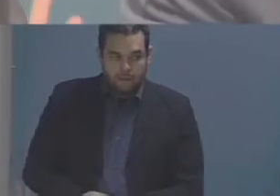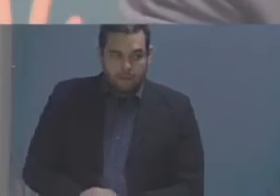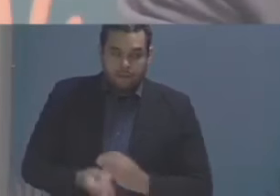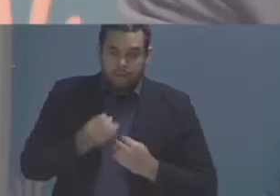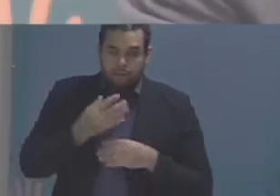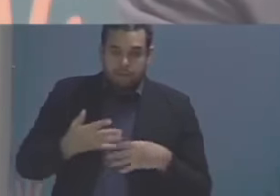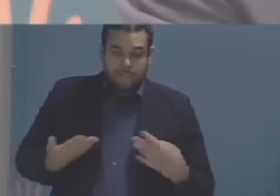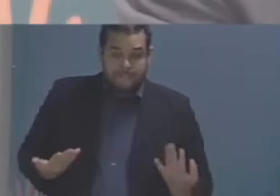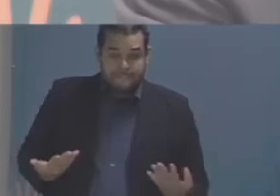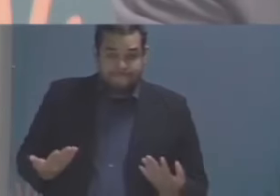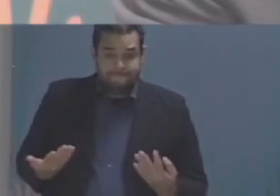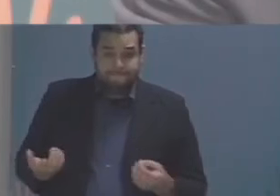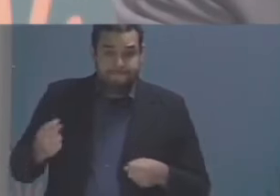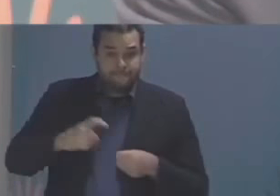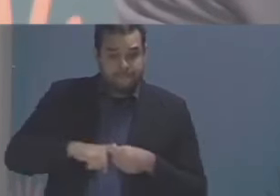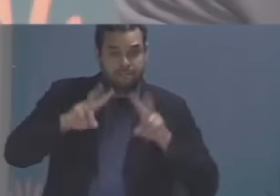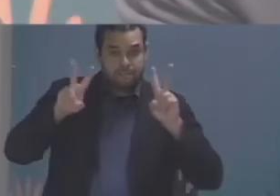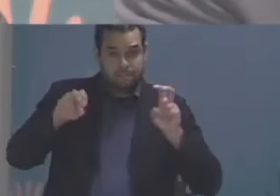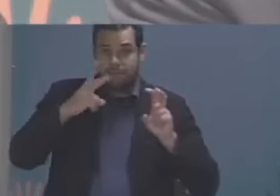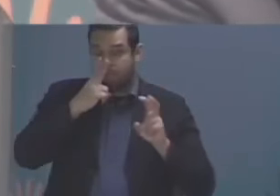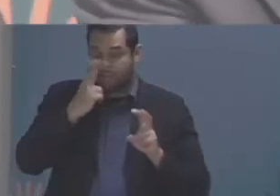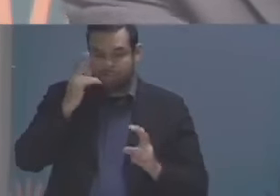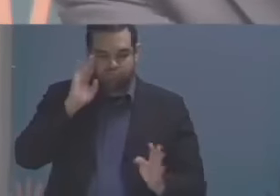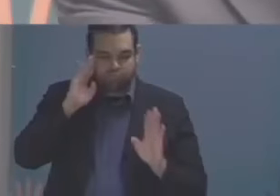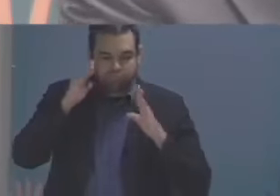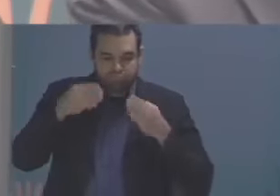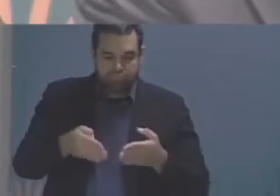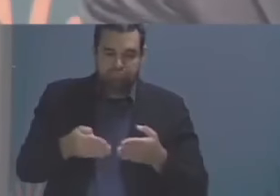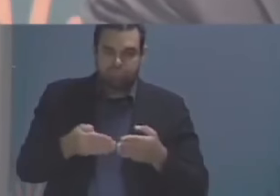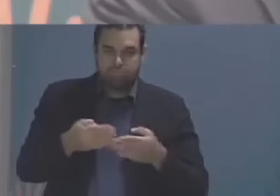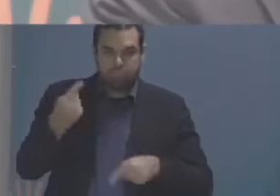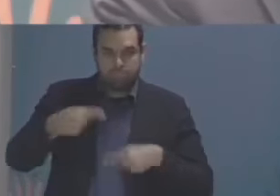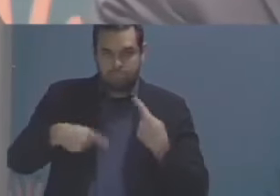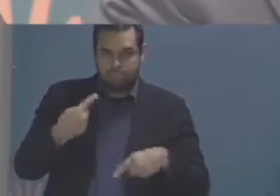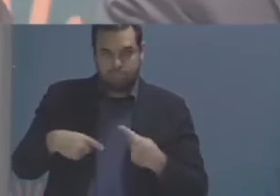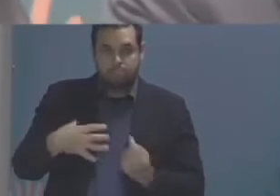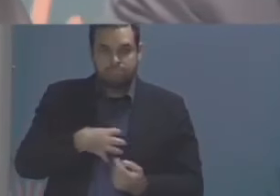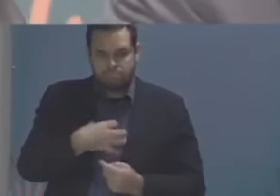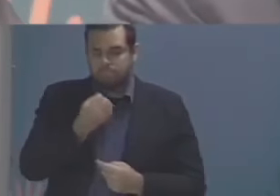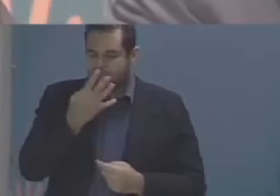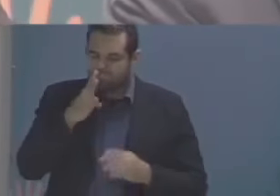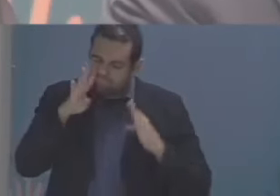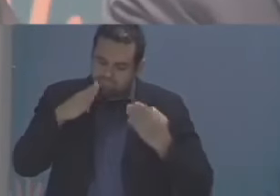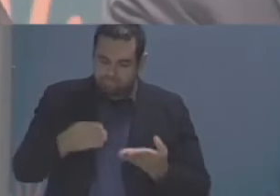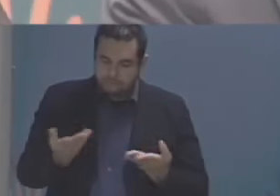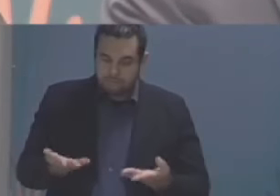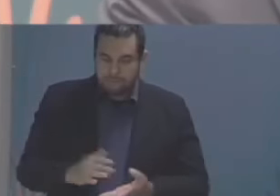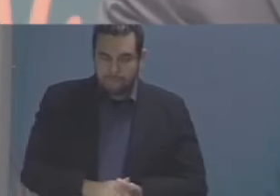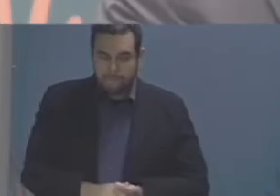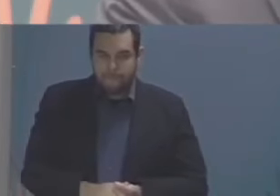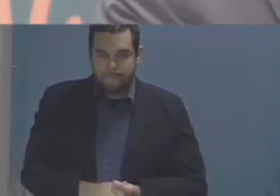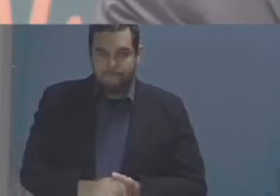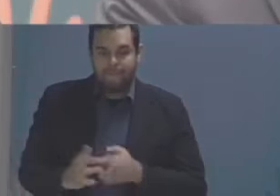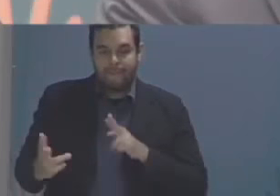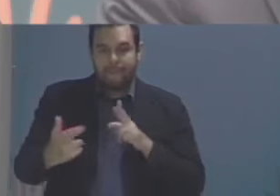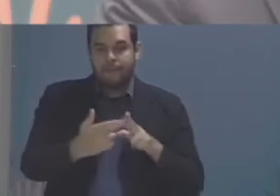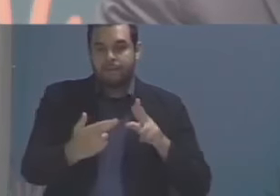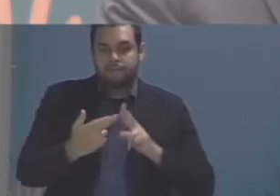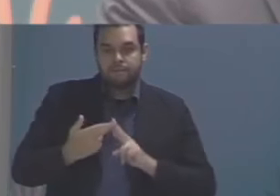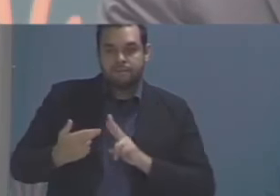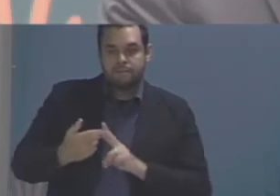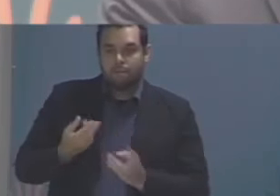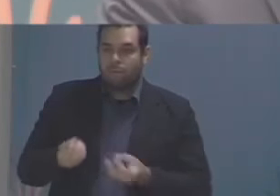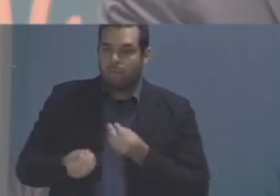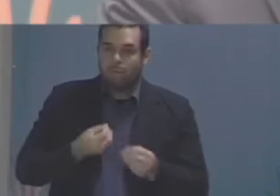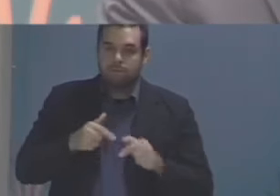Bom, eu vou voltar ao tema que eu acho que é o tema central deste debate, que eu estou muito feliz que seja o tema central desse debate, que é as relações e